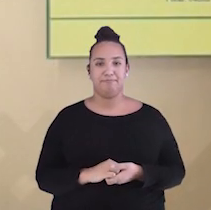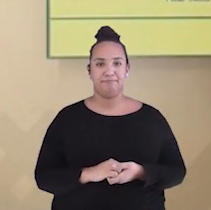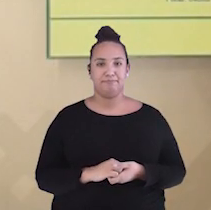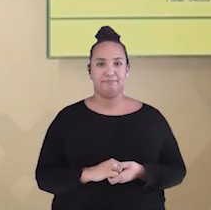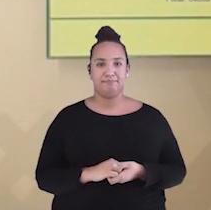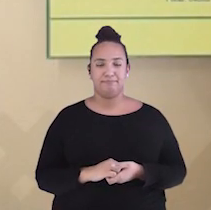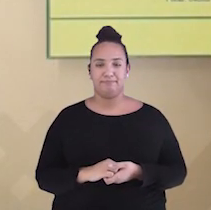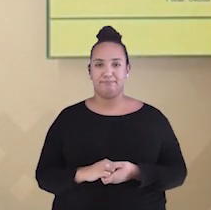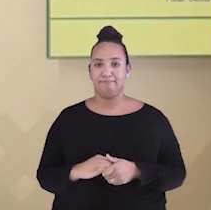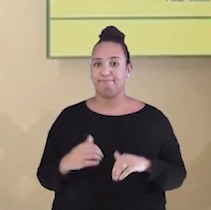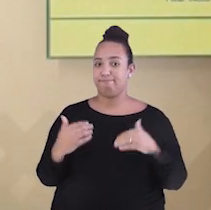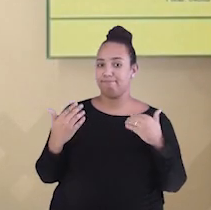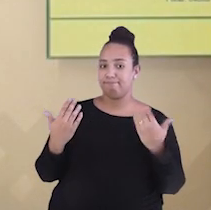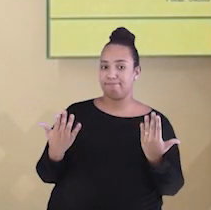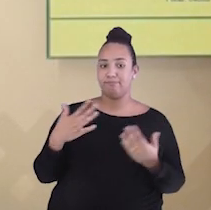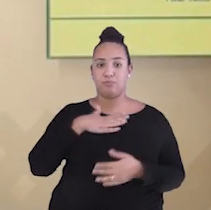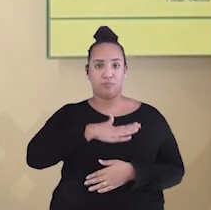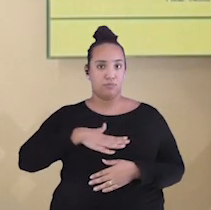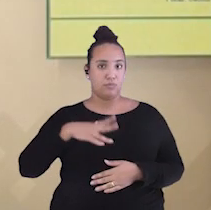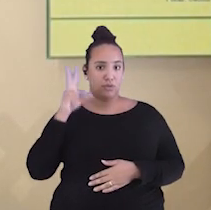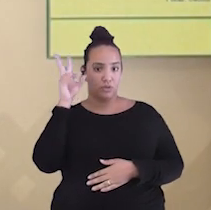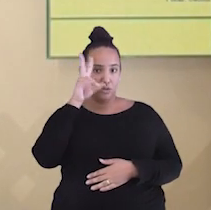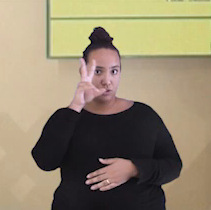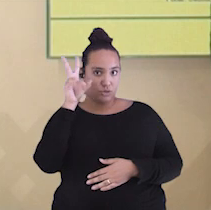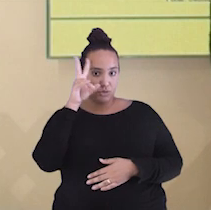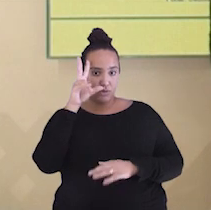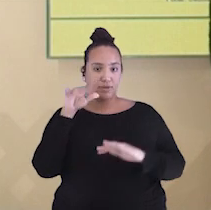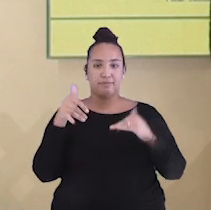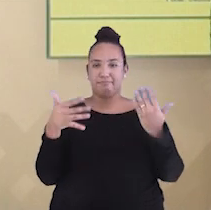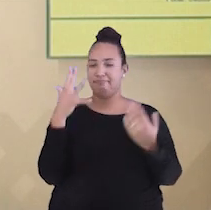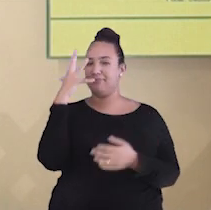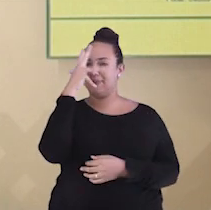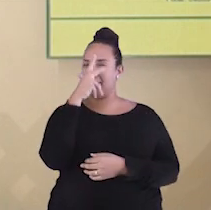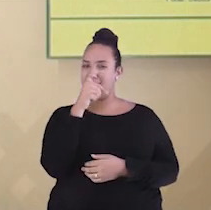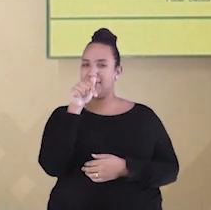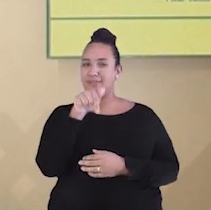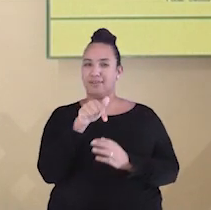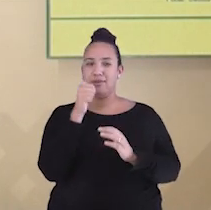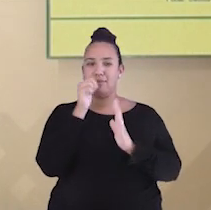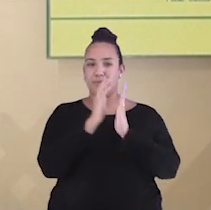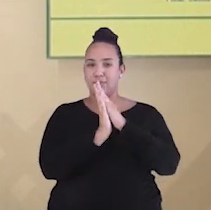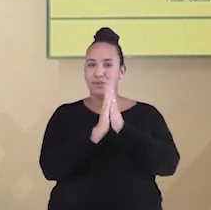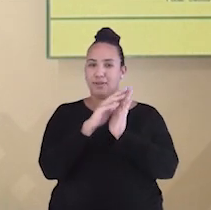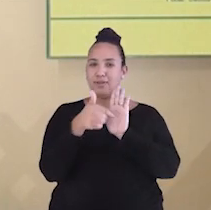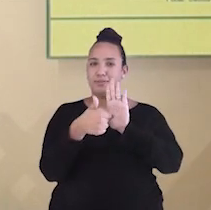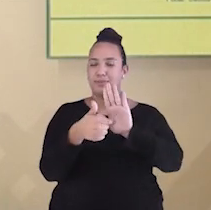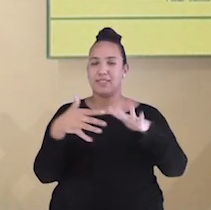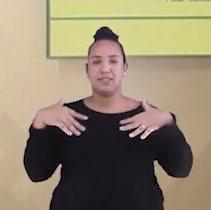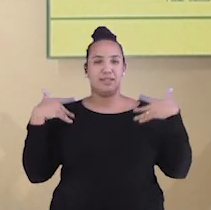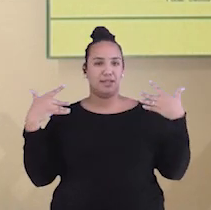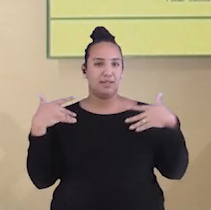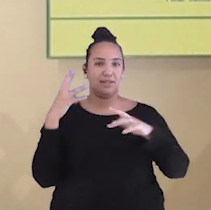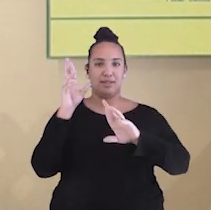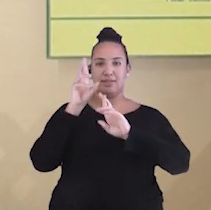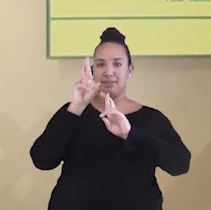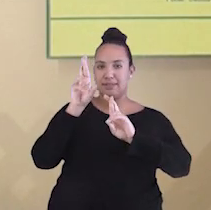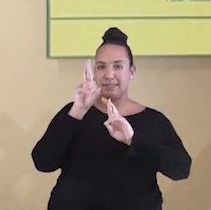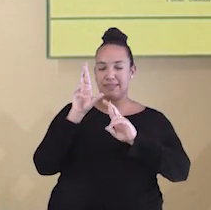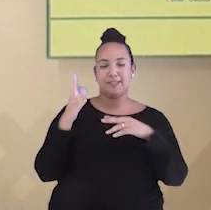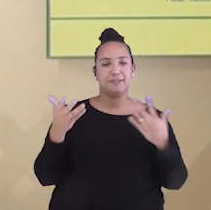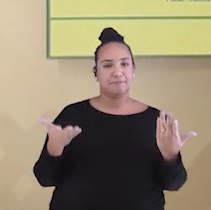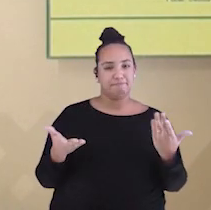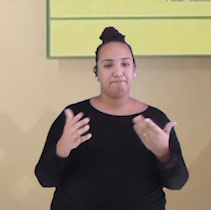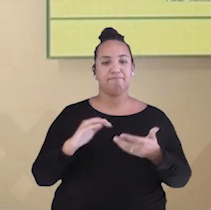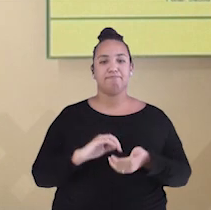gostaram da história? Muito bonito como a boneca Bayomi simboliza esperança e alegria, mesmo em momentos de